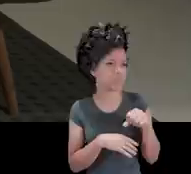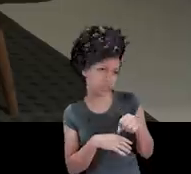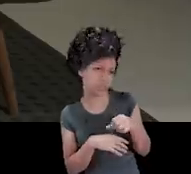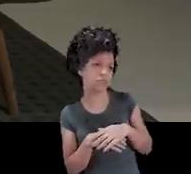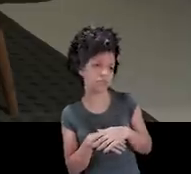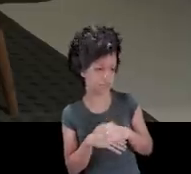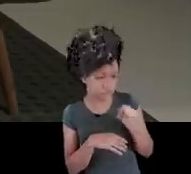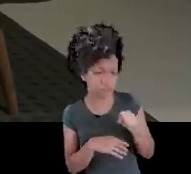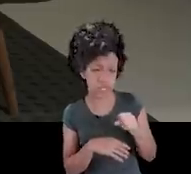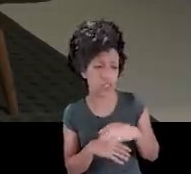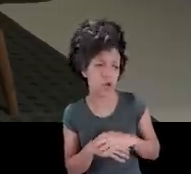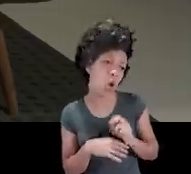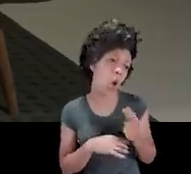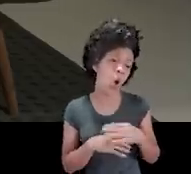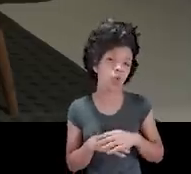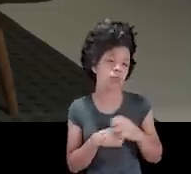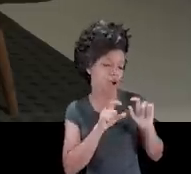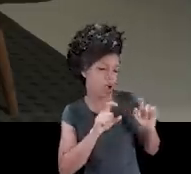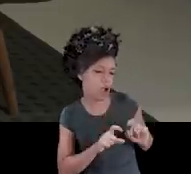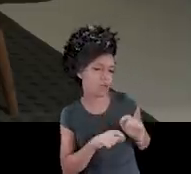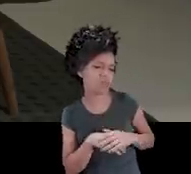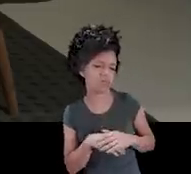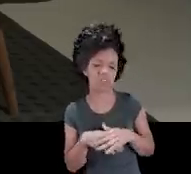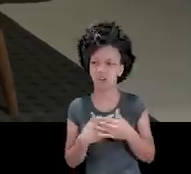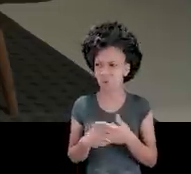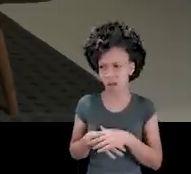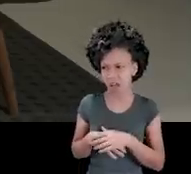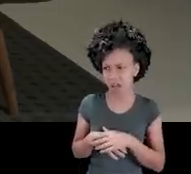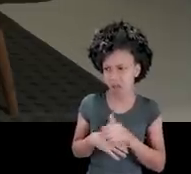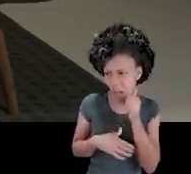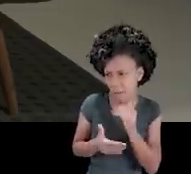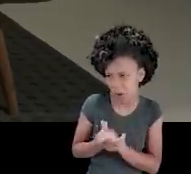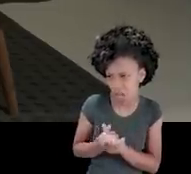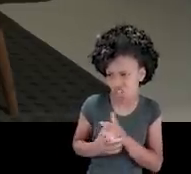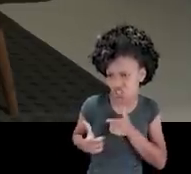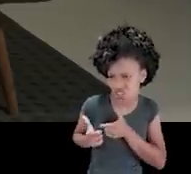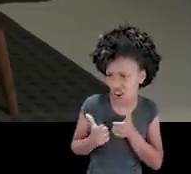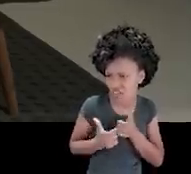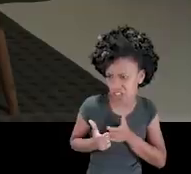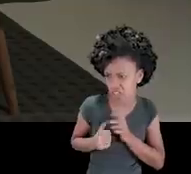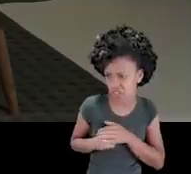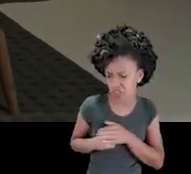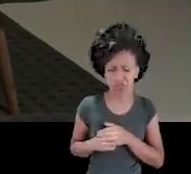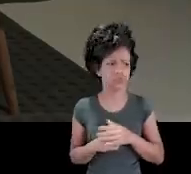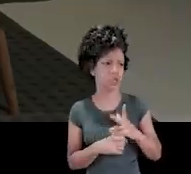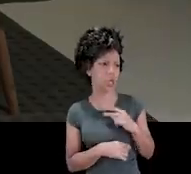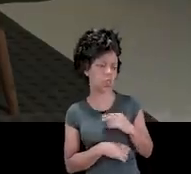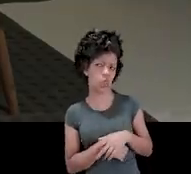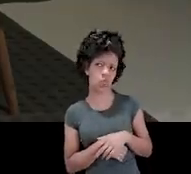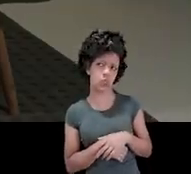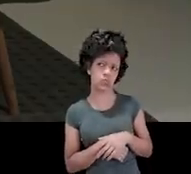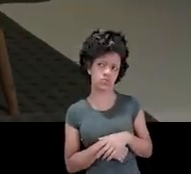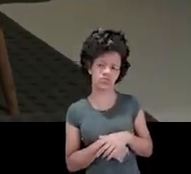1912? Muitas vezes. Ou o comentário de com certeza a mulher de traficante aprontou. Agora tem uma coisa muito louca. De